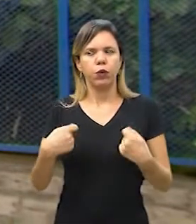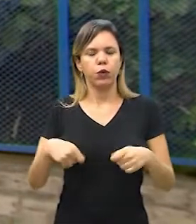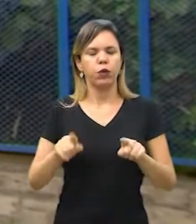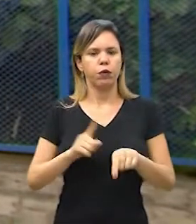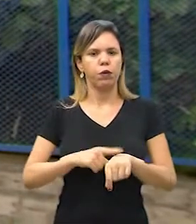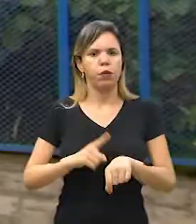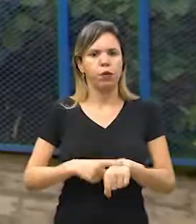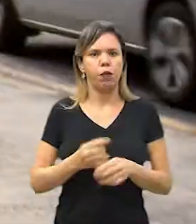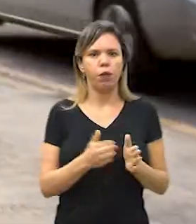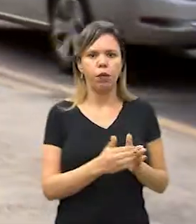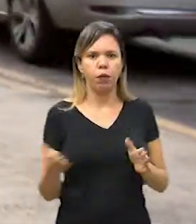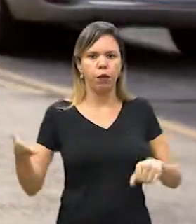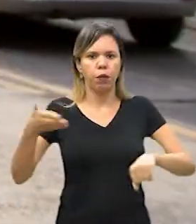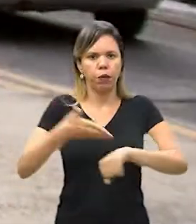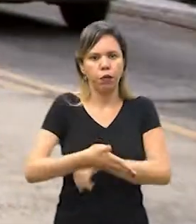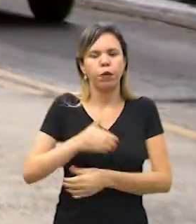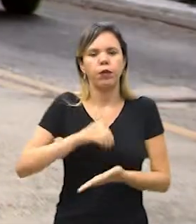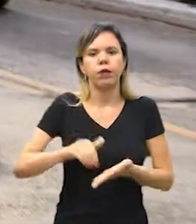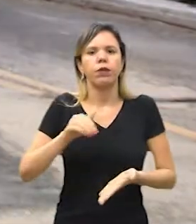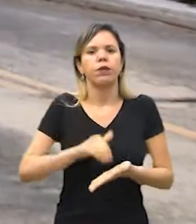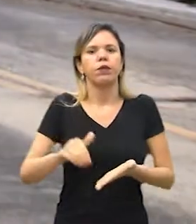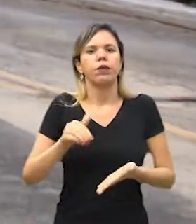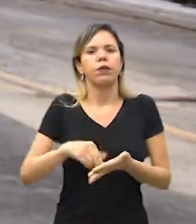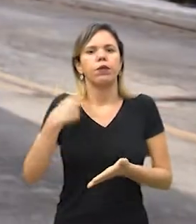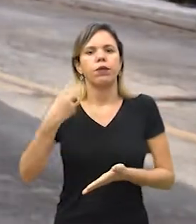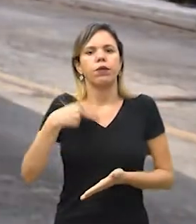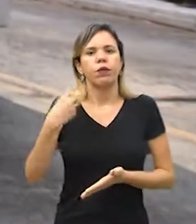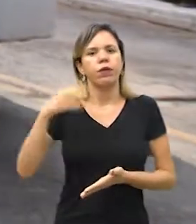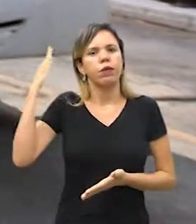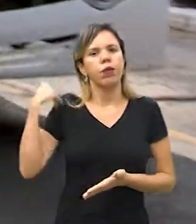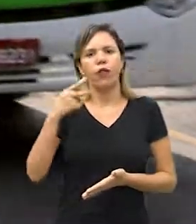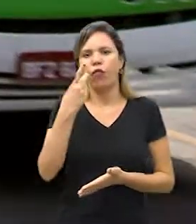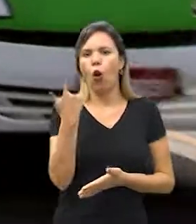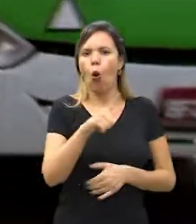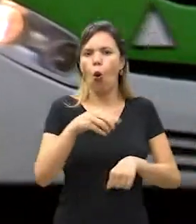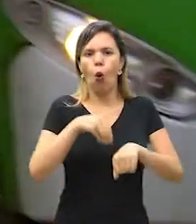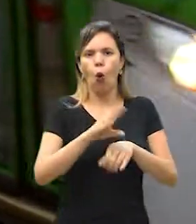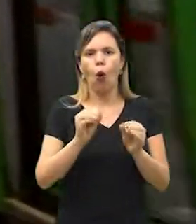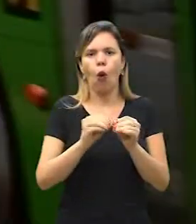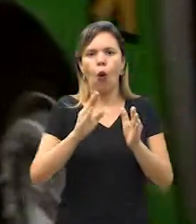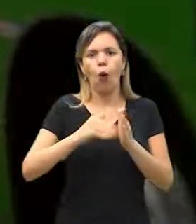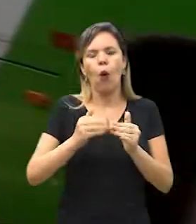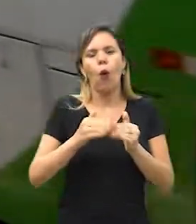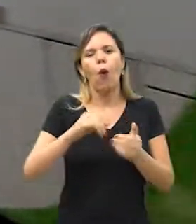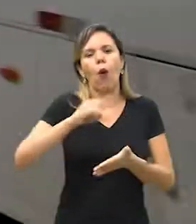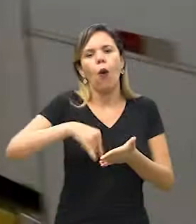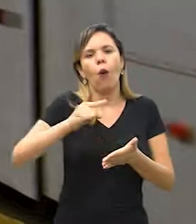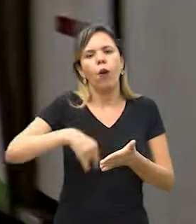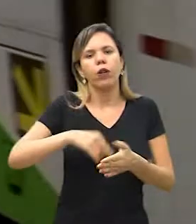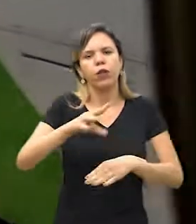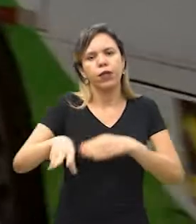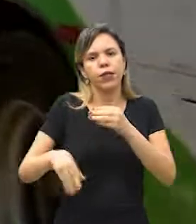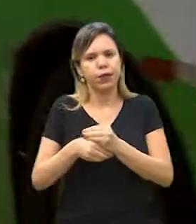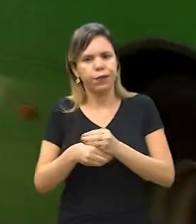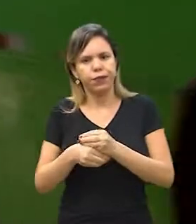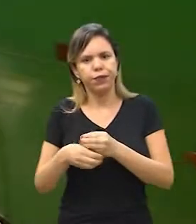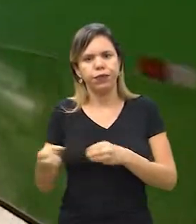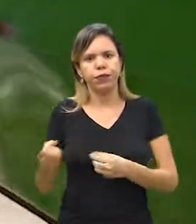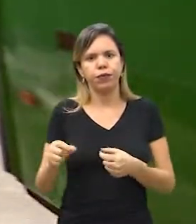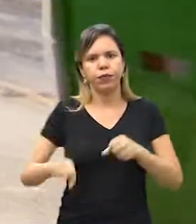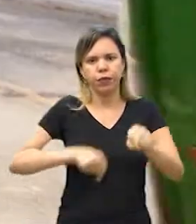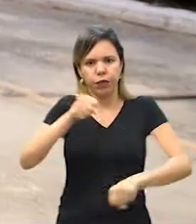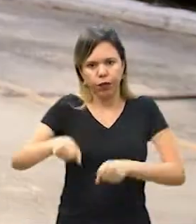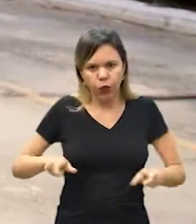necessário nesse momento durante a visita do secretário a vereadora falou sobre outra indicação na qual solicita implantação